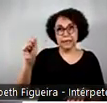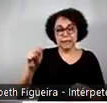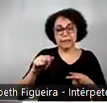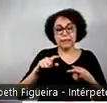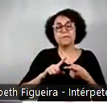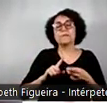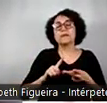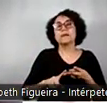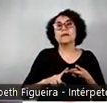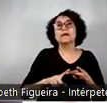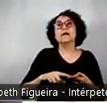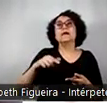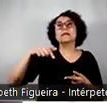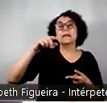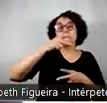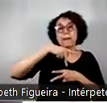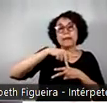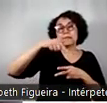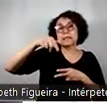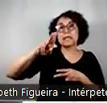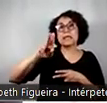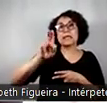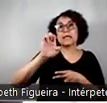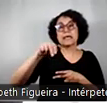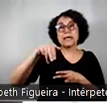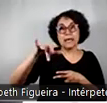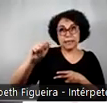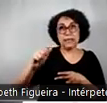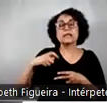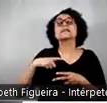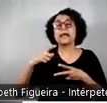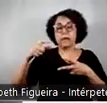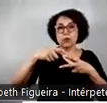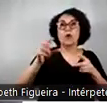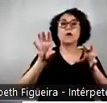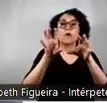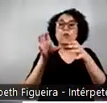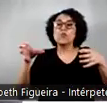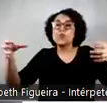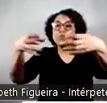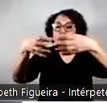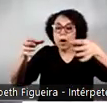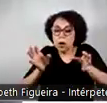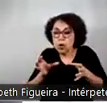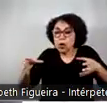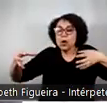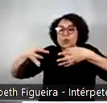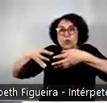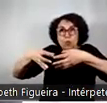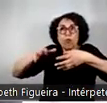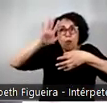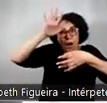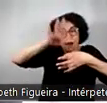Dadaab no Quênia. Que fica no norte do no centro no centro-norte da África.